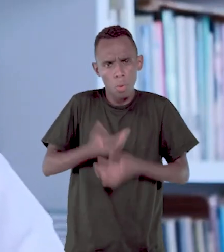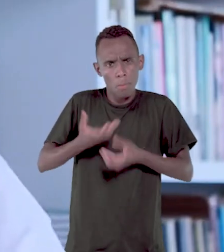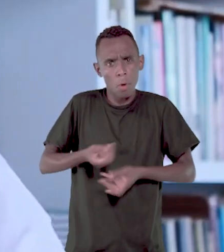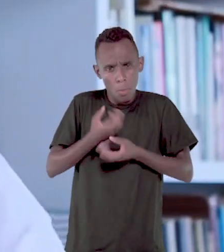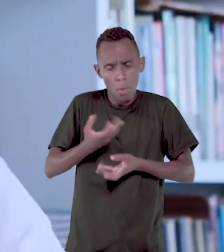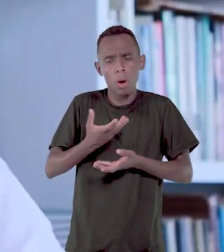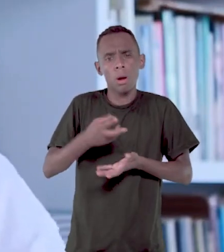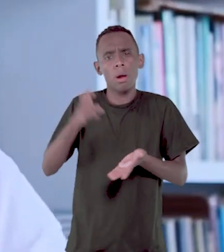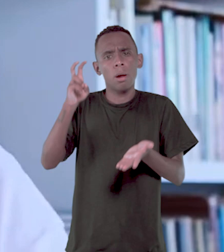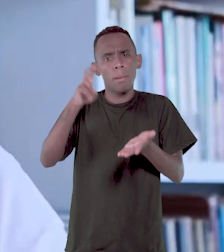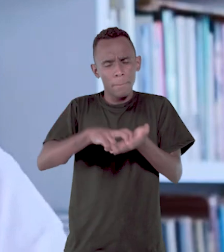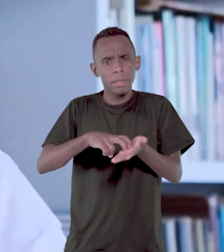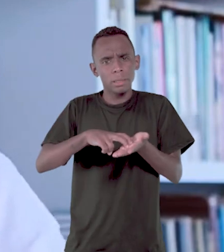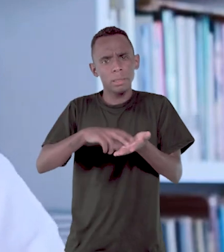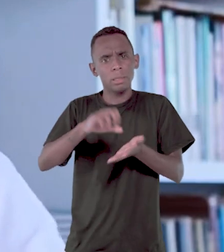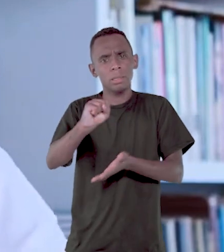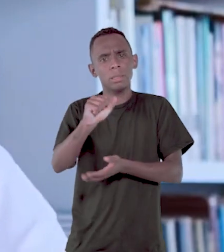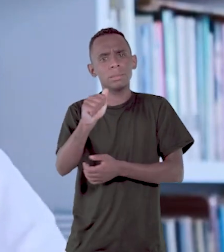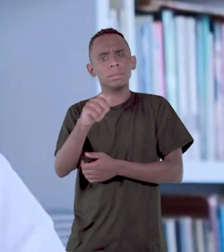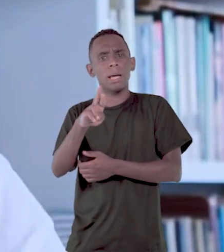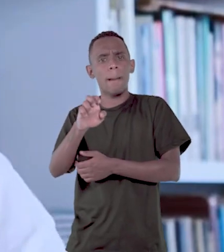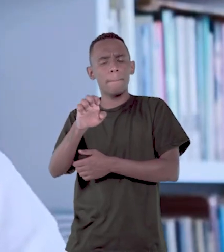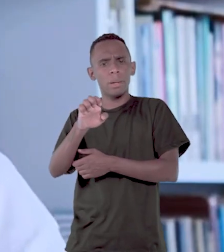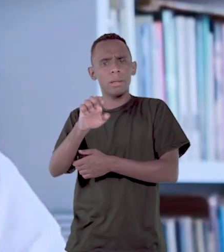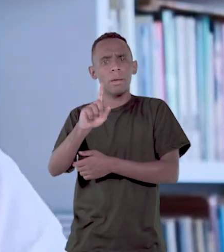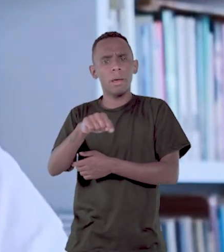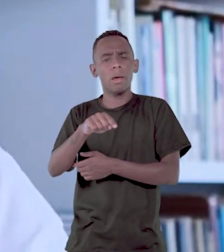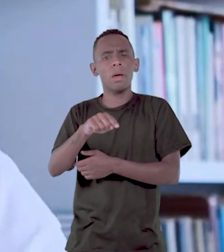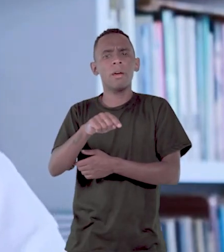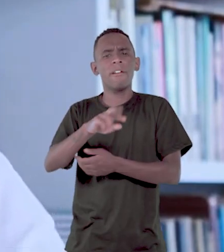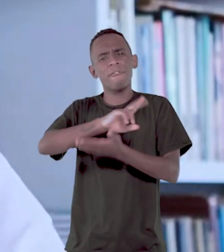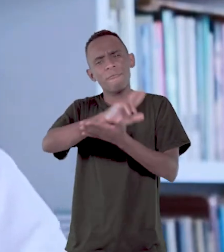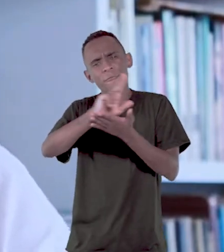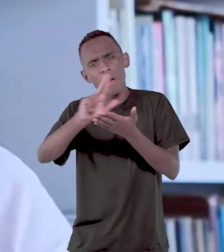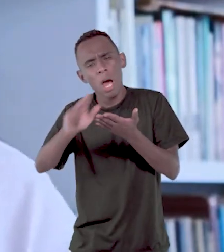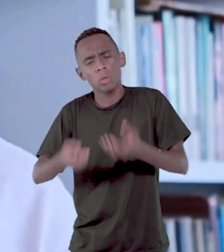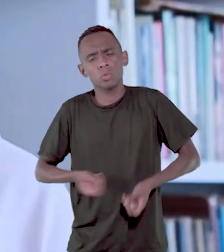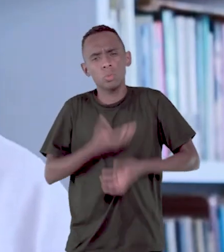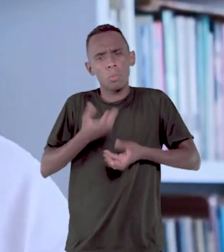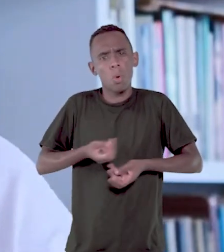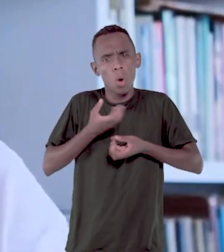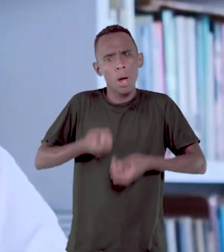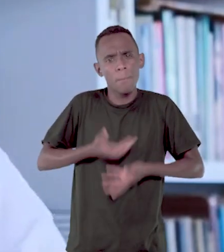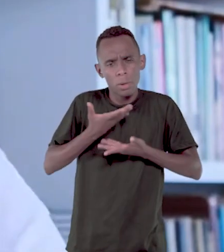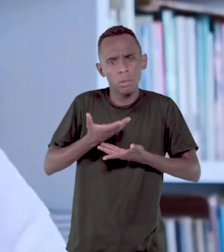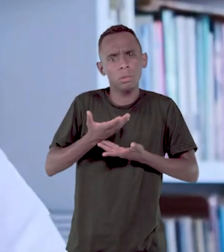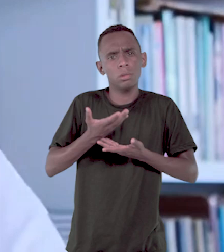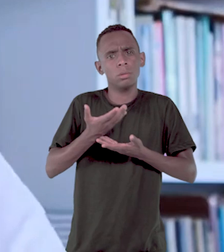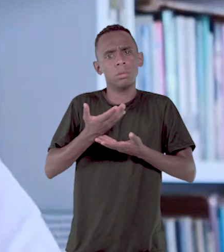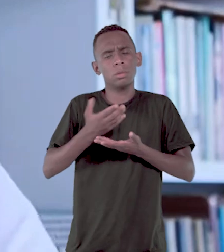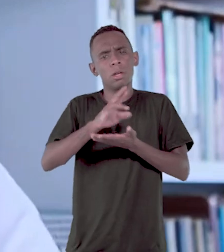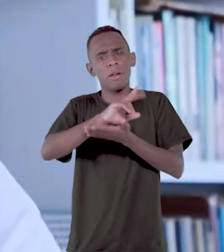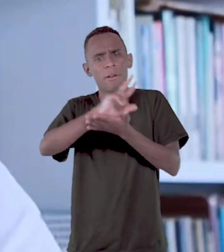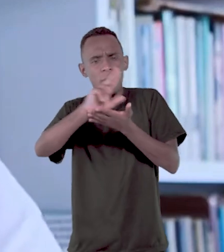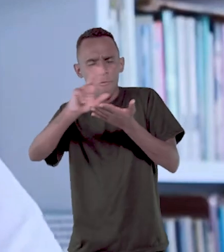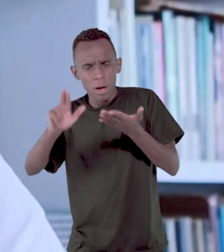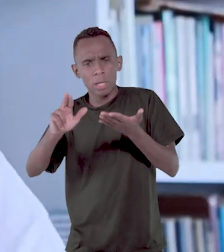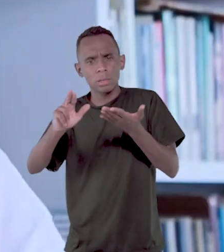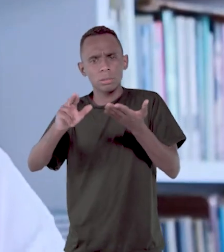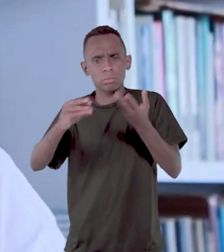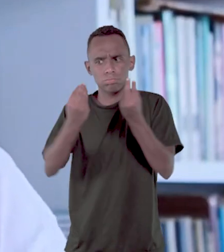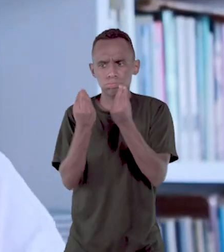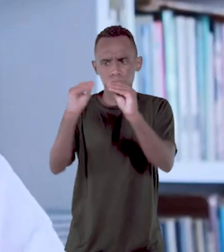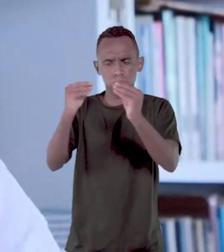que se chama Manhãs de Sabre, que, na verdade, é uma reunião de poemas espalhados entre